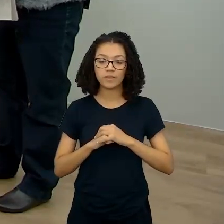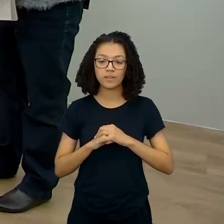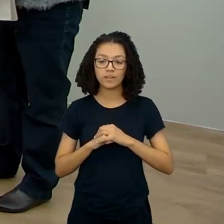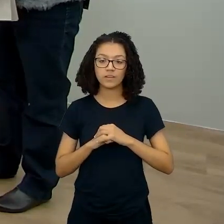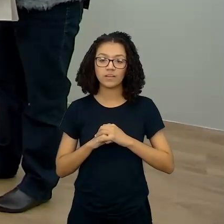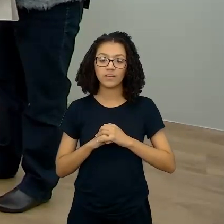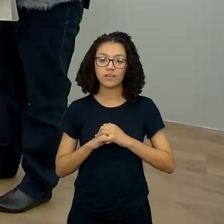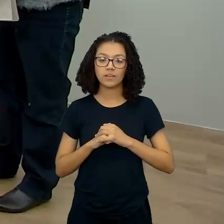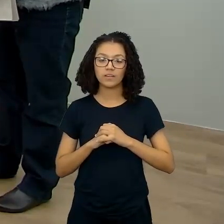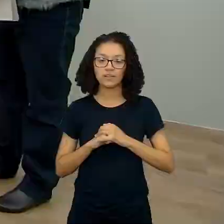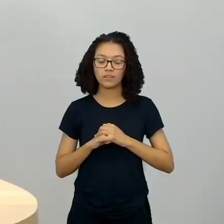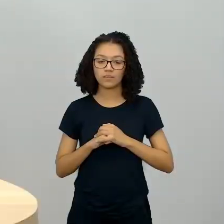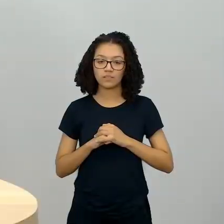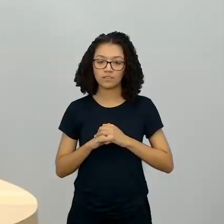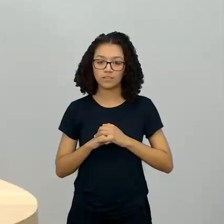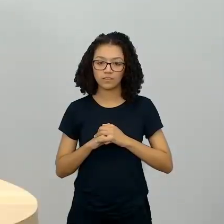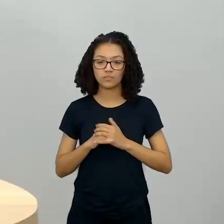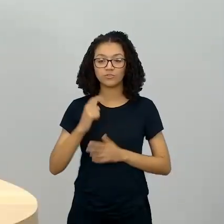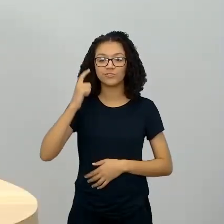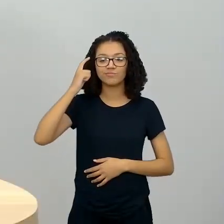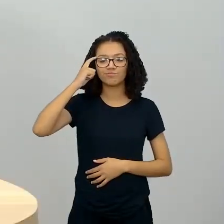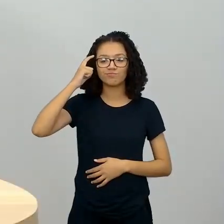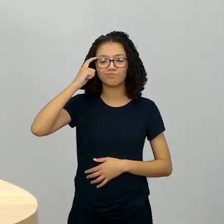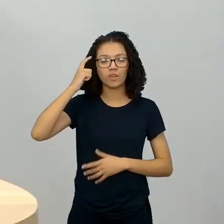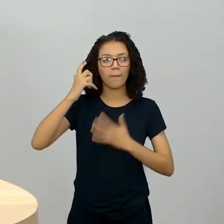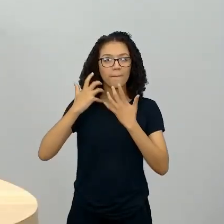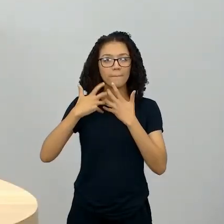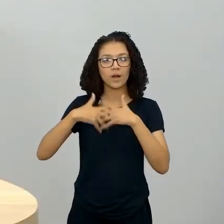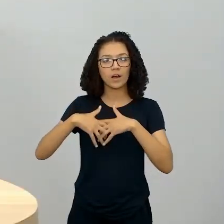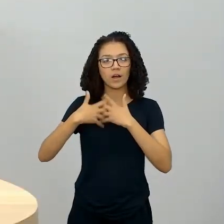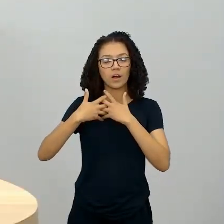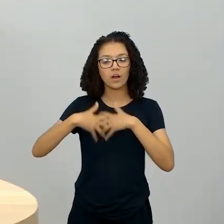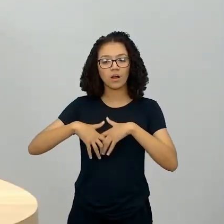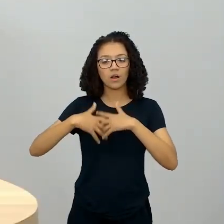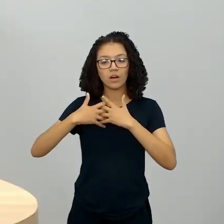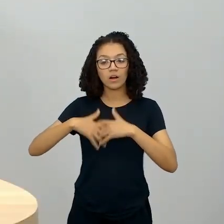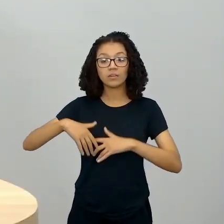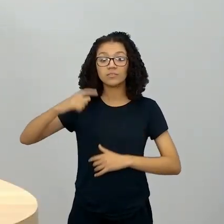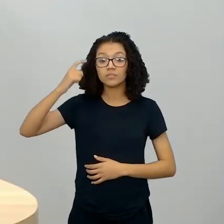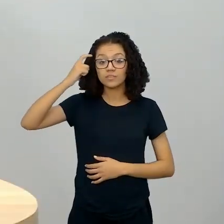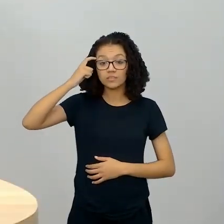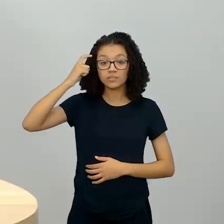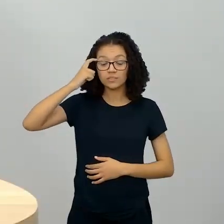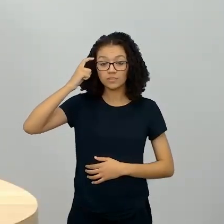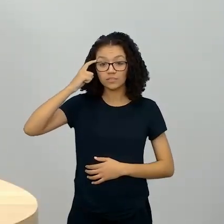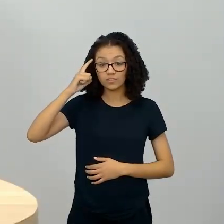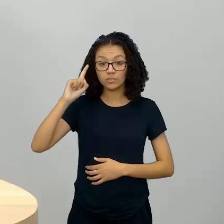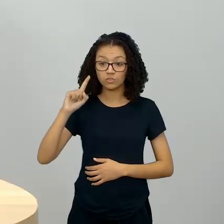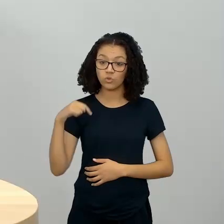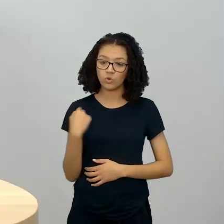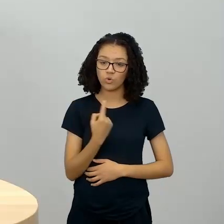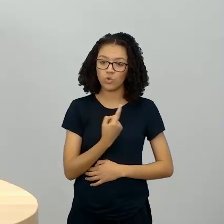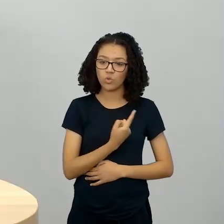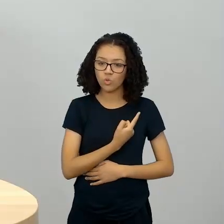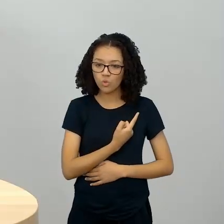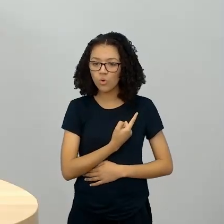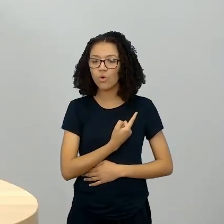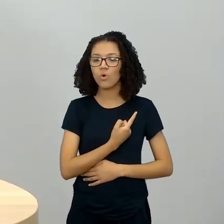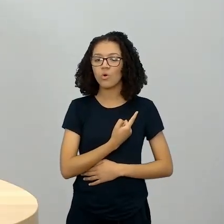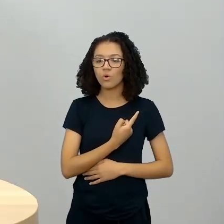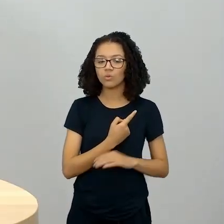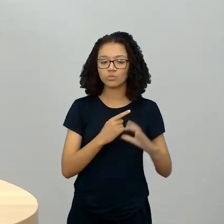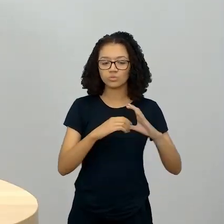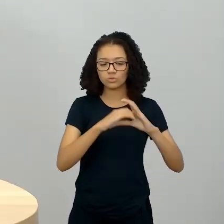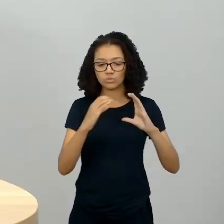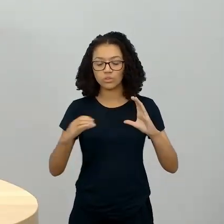o STEAM a partir dos pensamentos, né? E aí, fundamentado no nosso currículo, nós temos aí